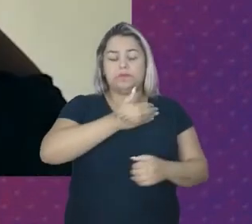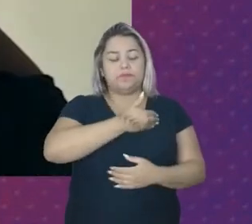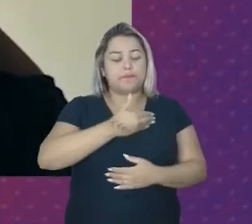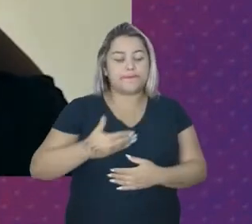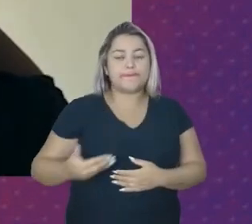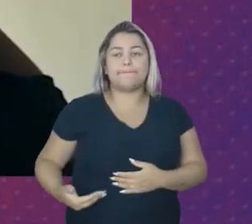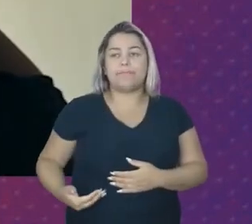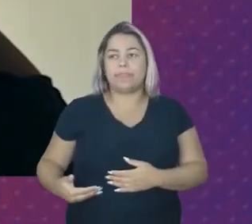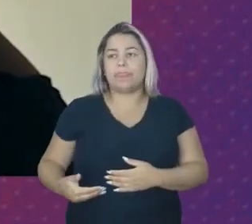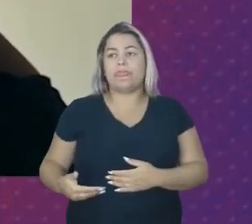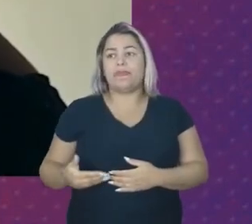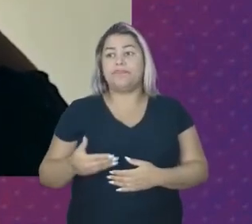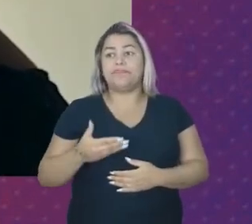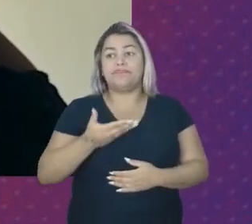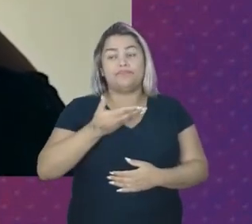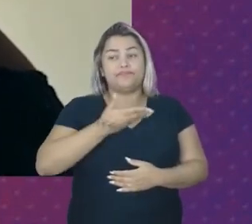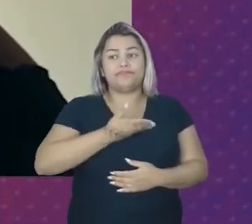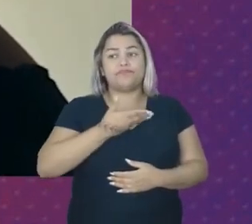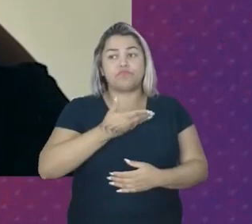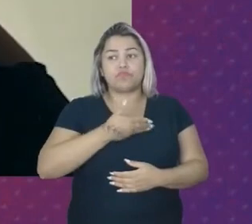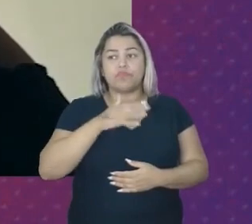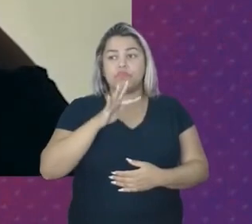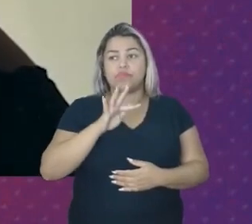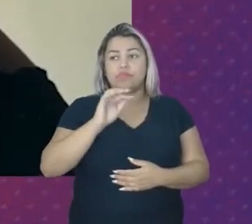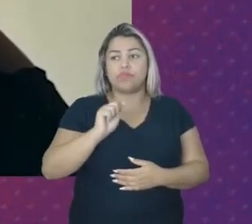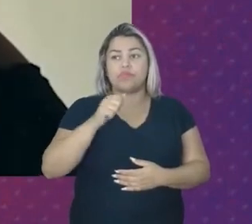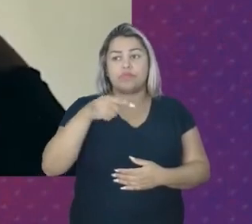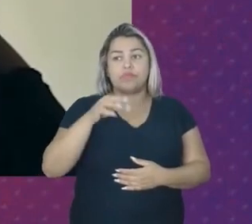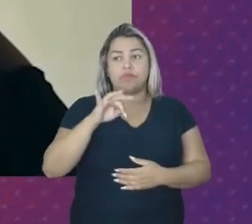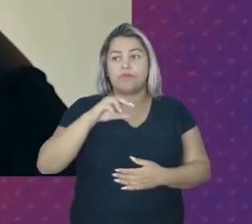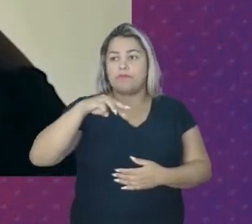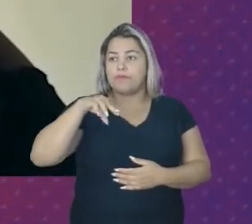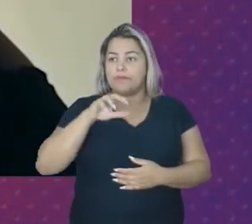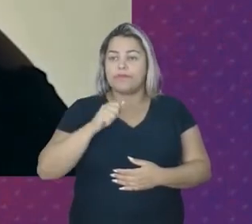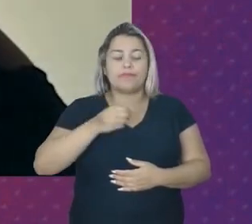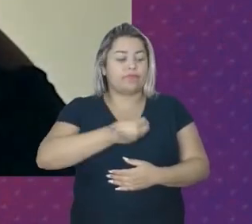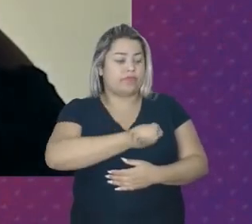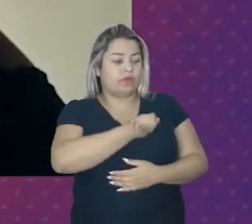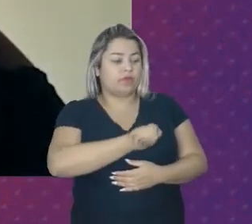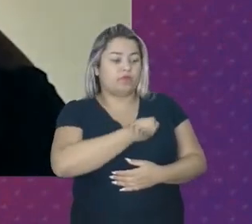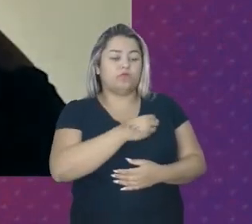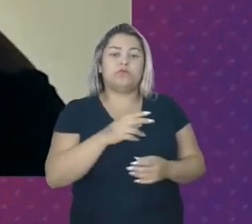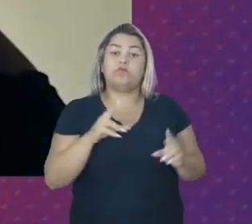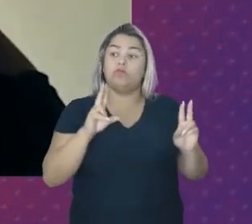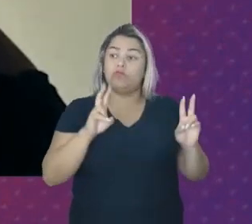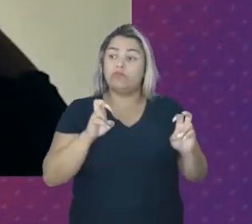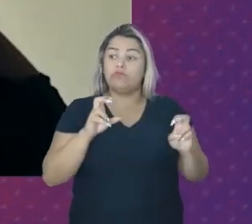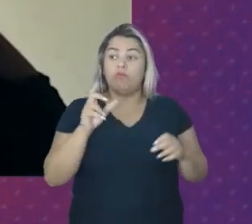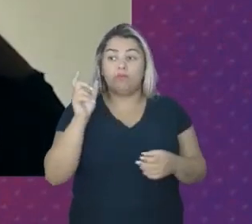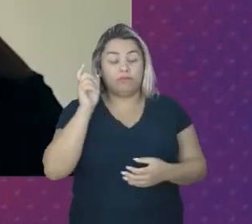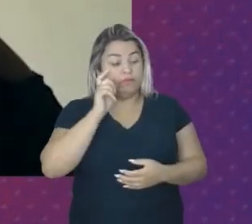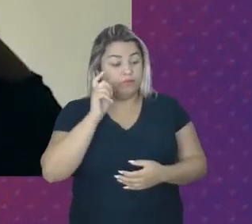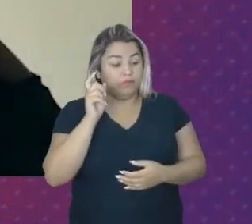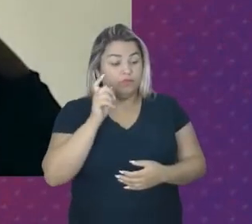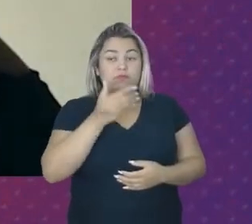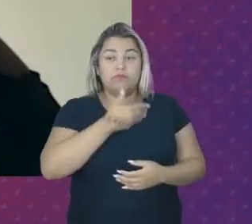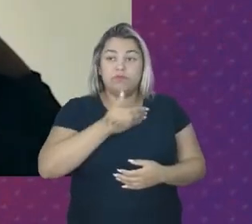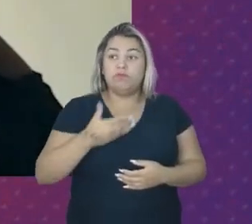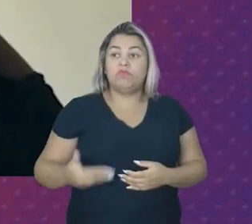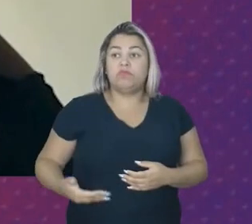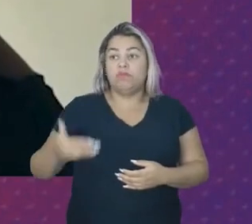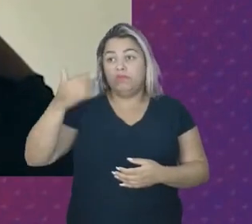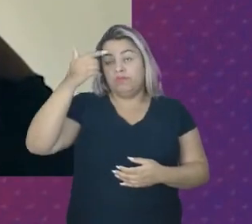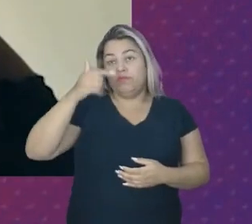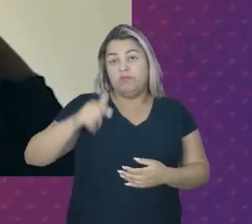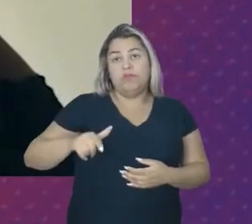caso da nossa querida companheira Fátima. A vida das mulheres na política também vai ser um tema de interesse público. Mais uma vez, a gente tem